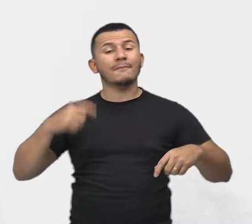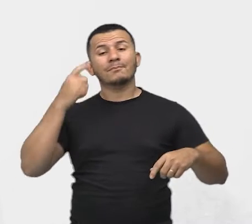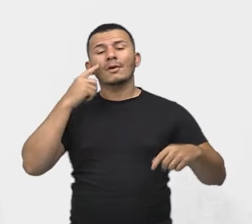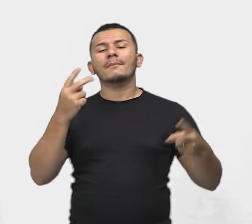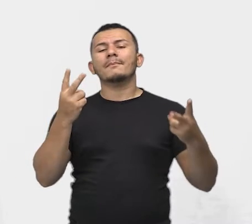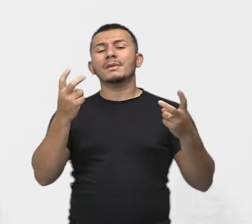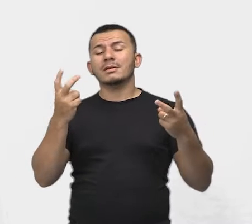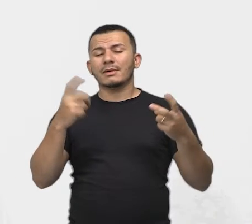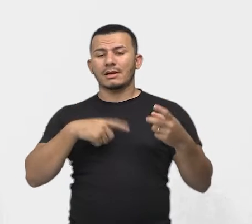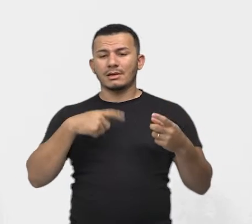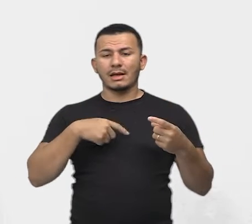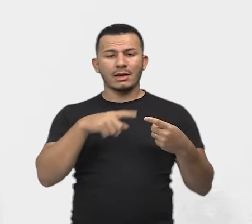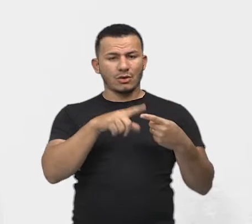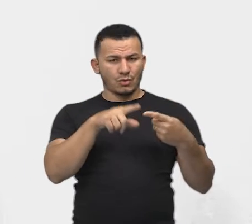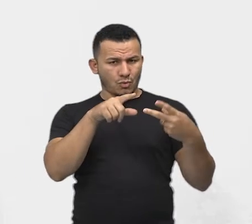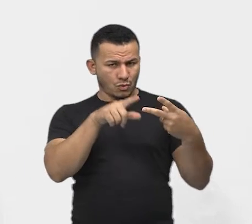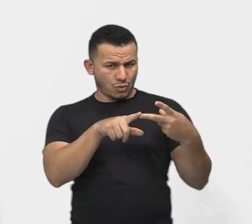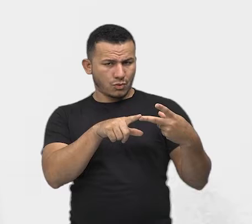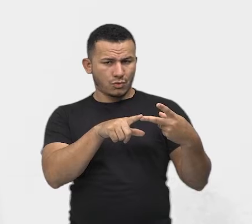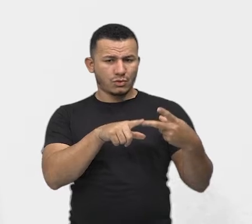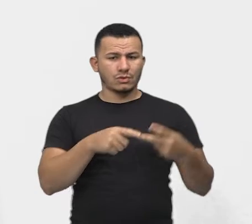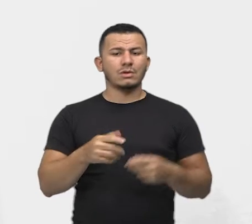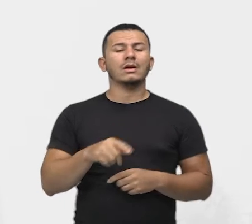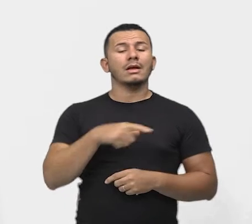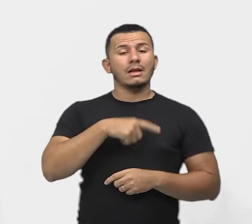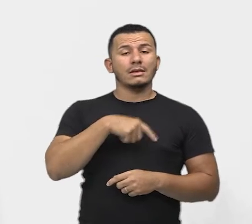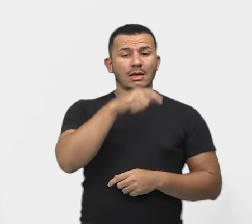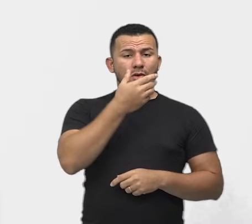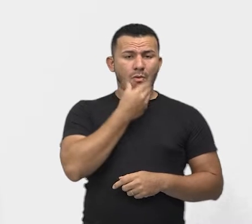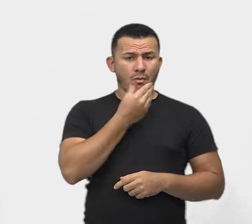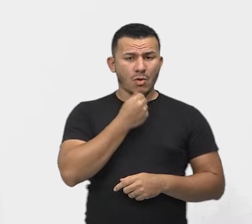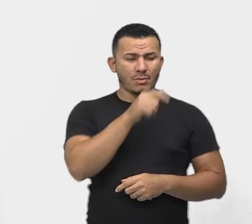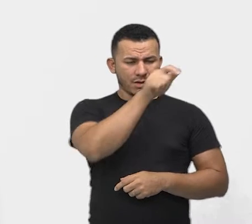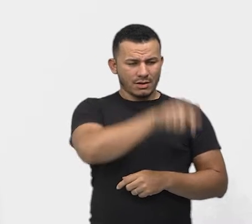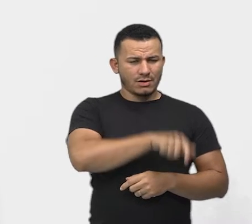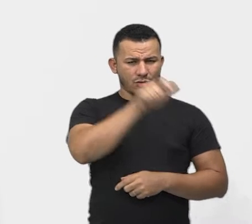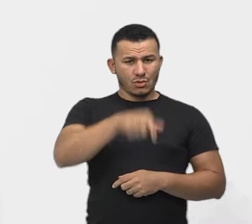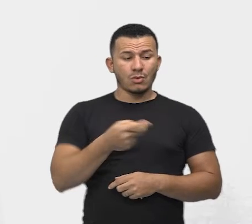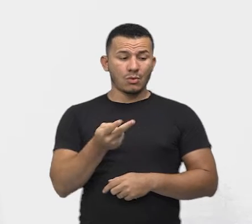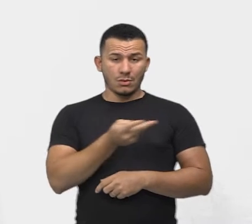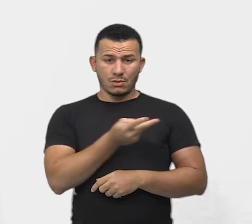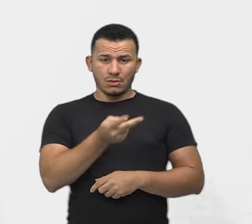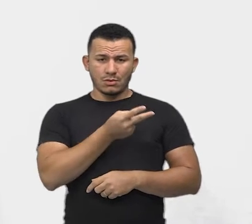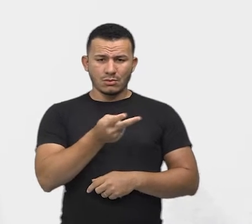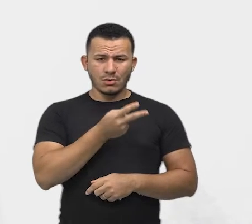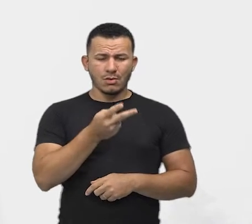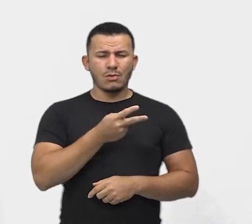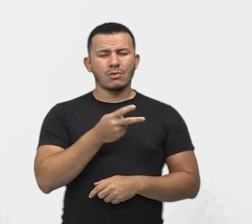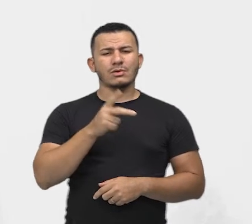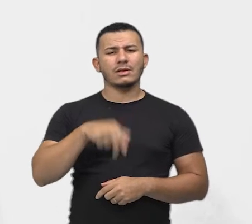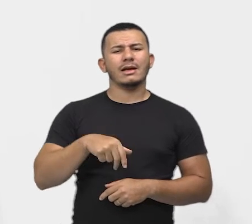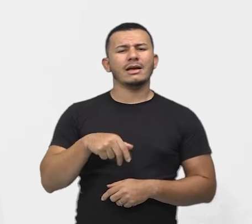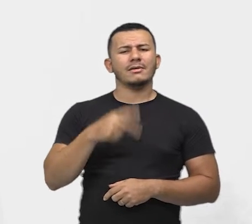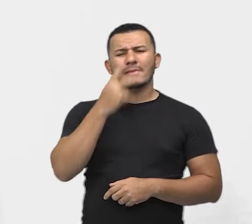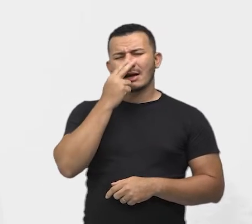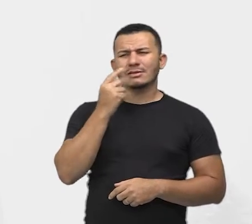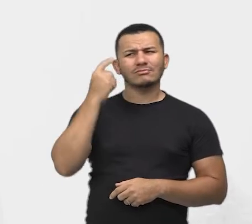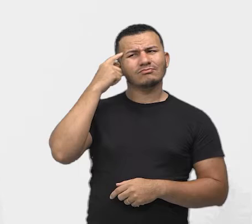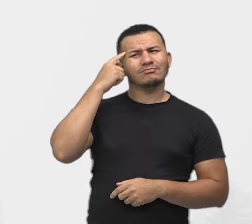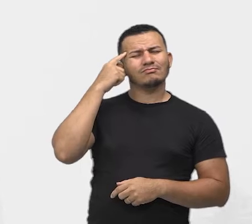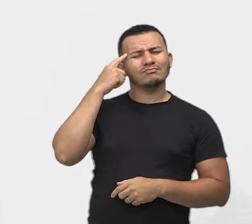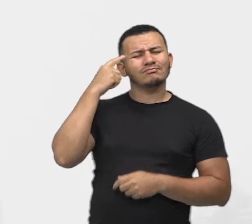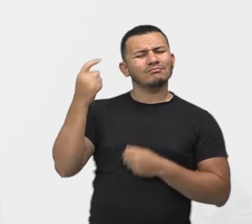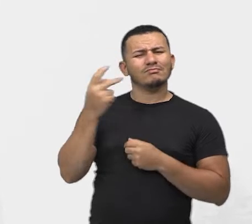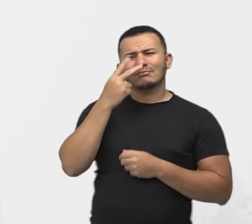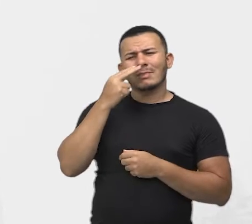que as duas frases que são faladas pelos personagens masculinos, certo? Percebam que elas trazem para a gente um questionamento.